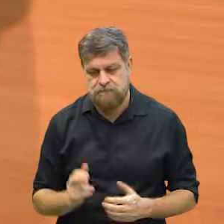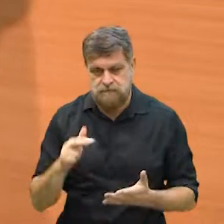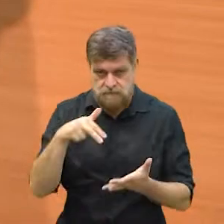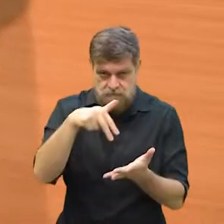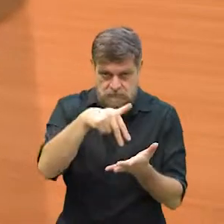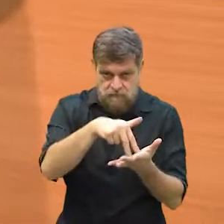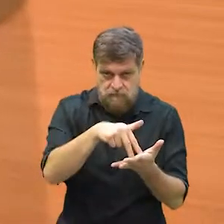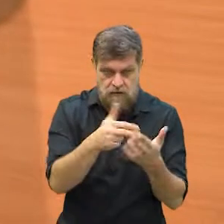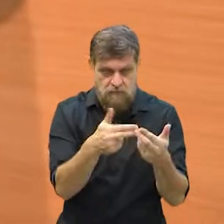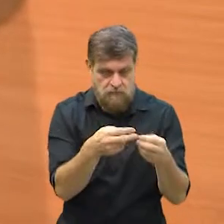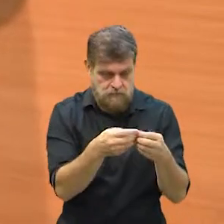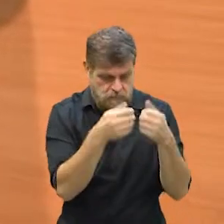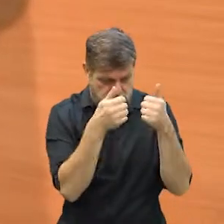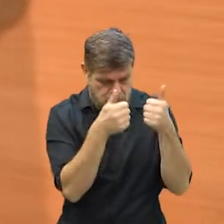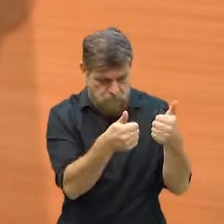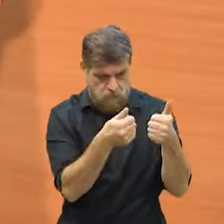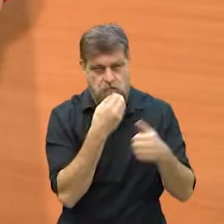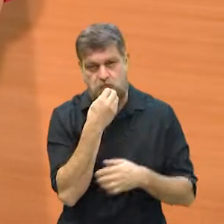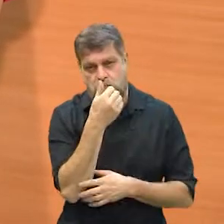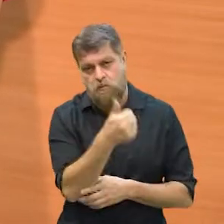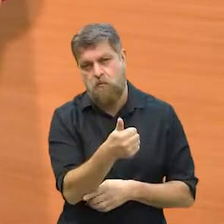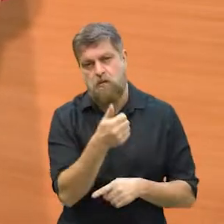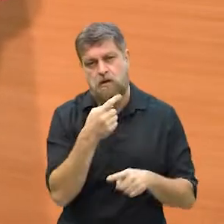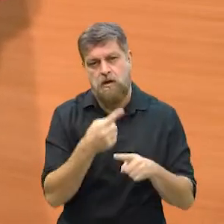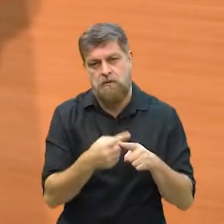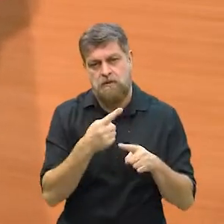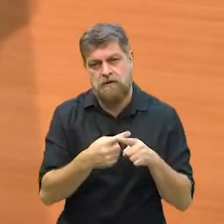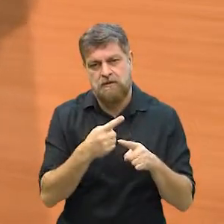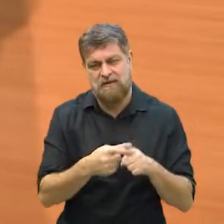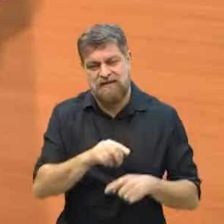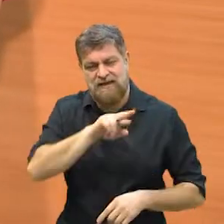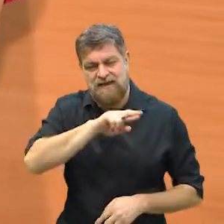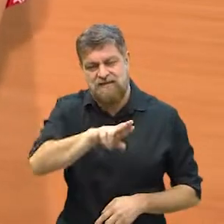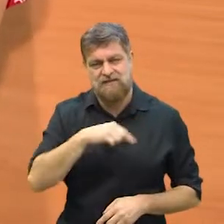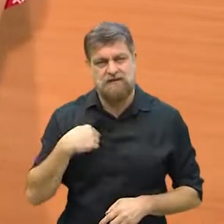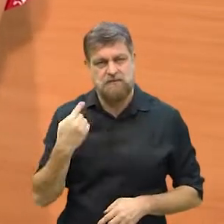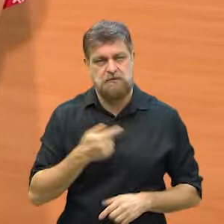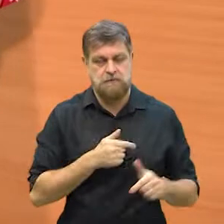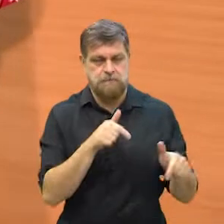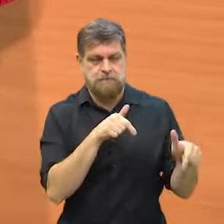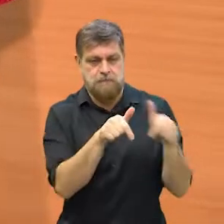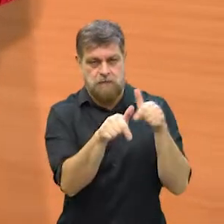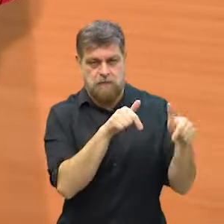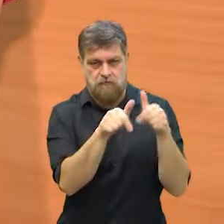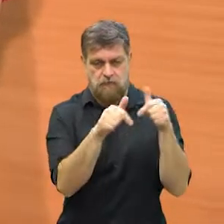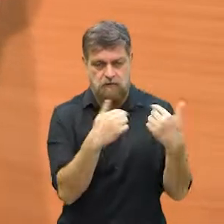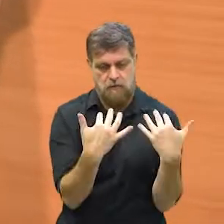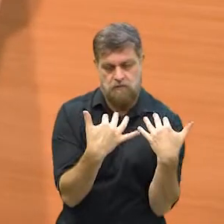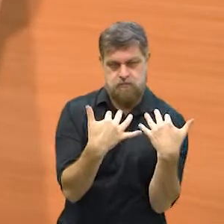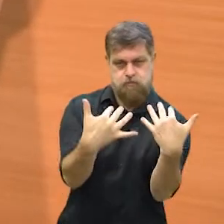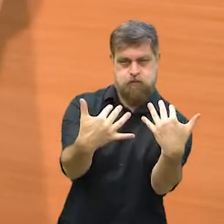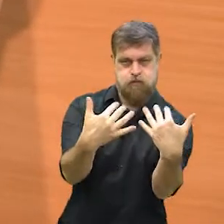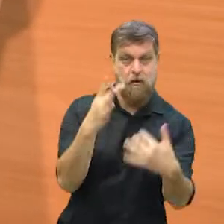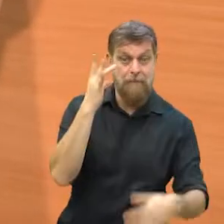tem seus aspectos positivos, né? Porque é muito diferente quando a gente trabalha